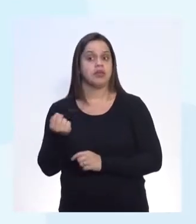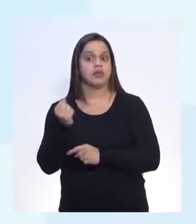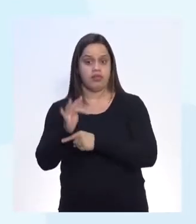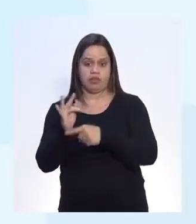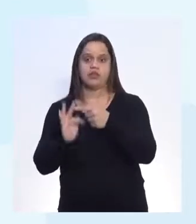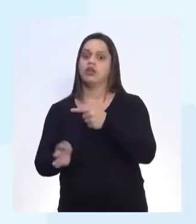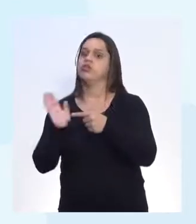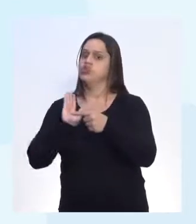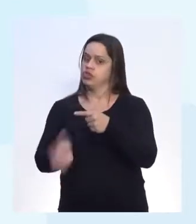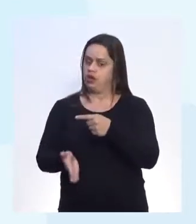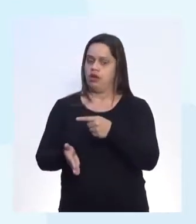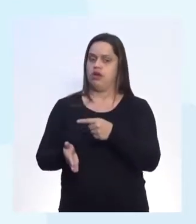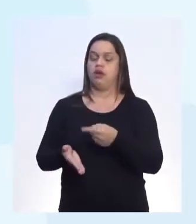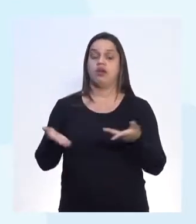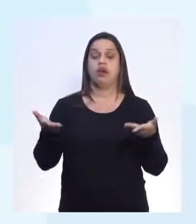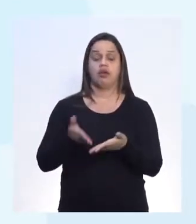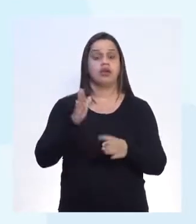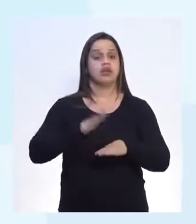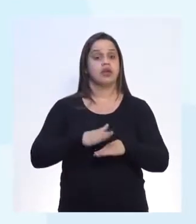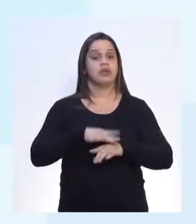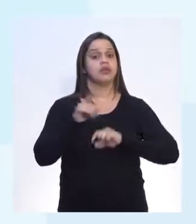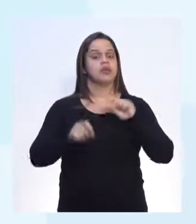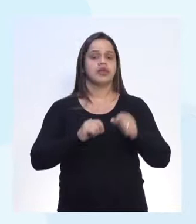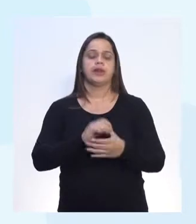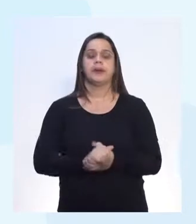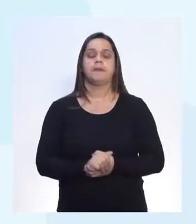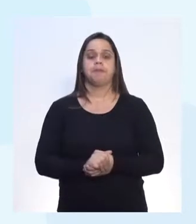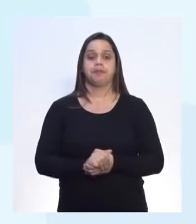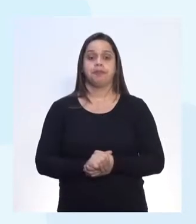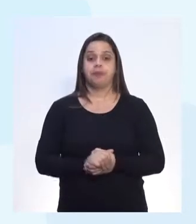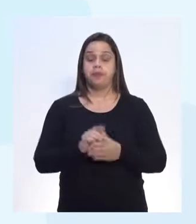fracionária, tudo bem? E sabemos também que eles receberão